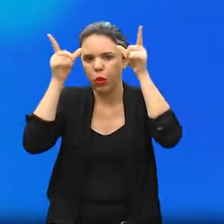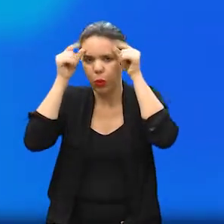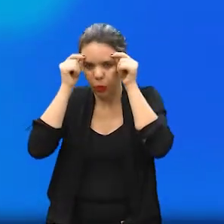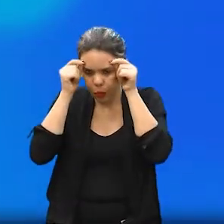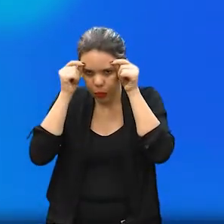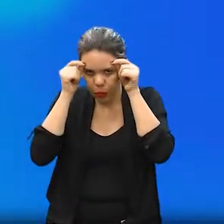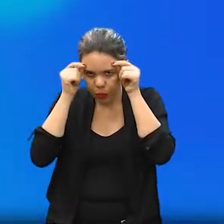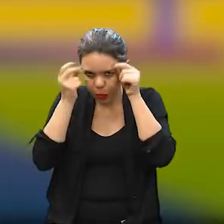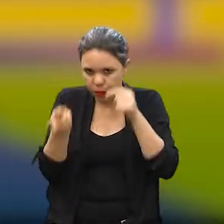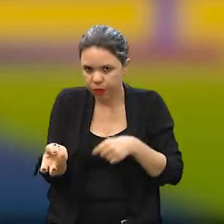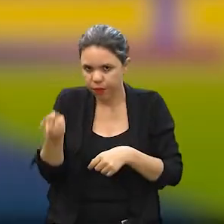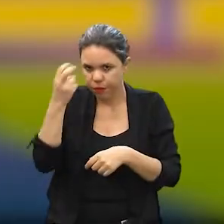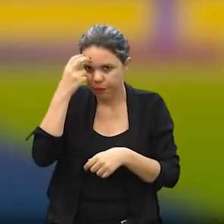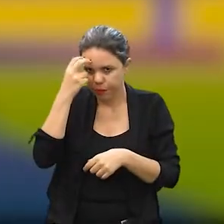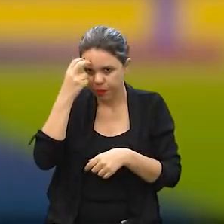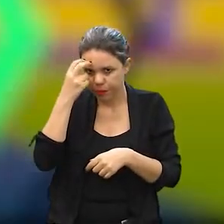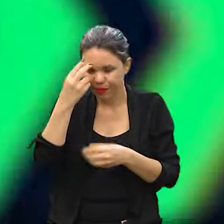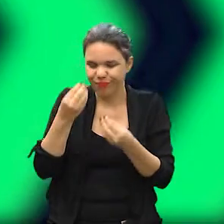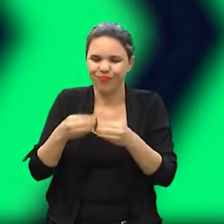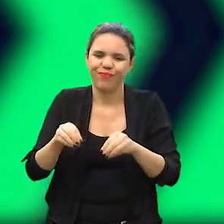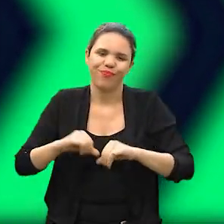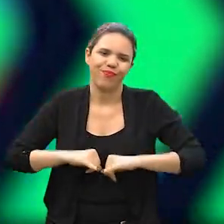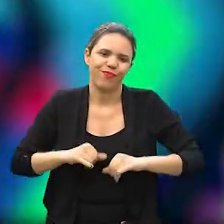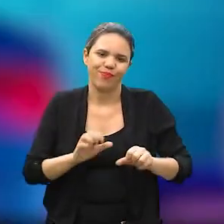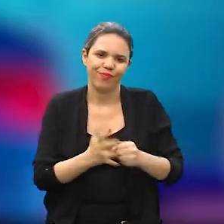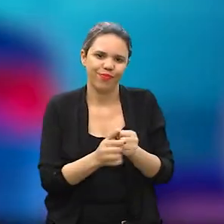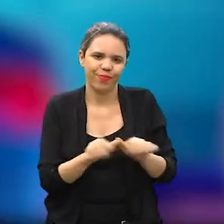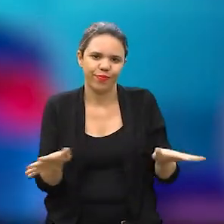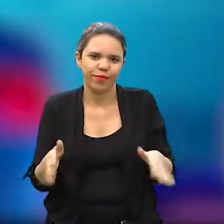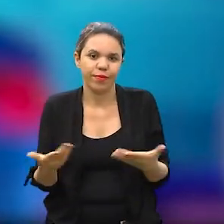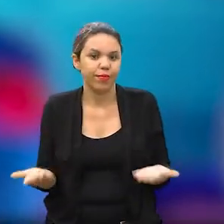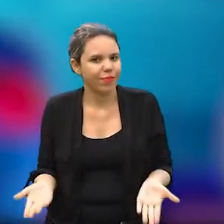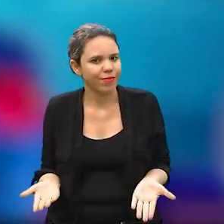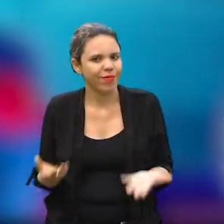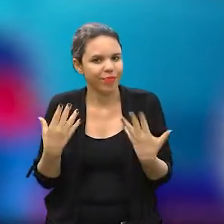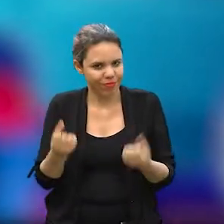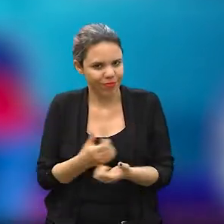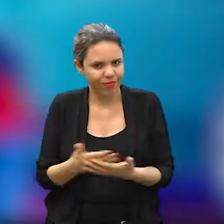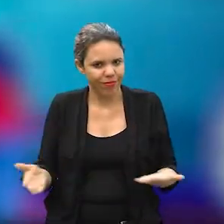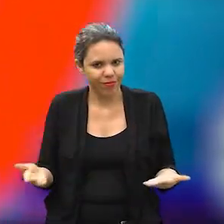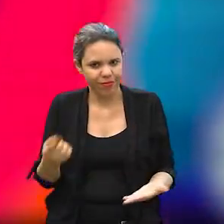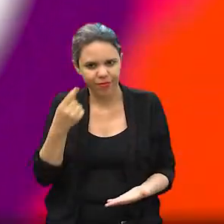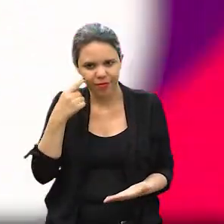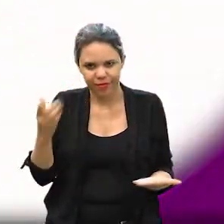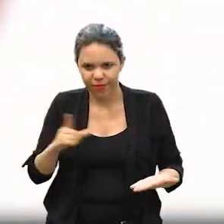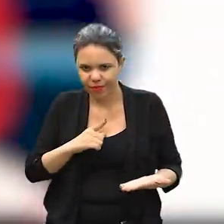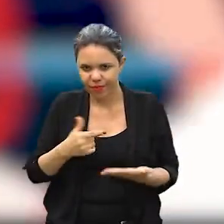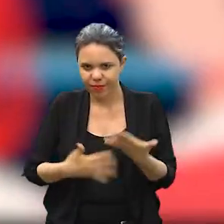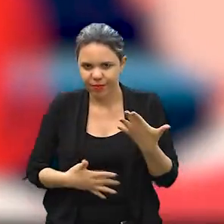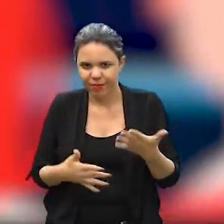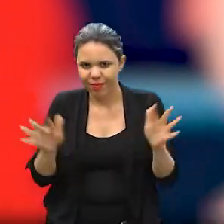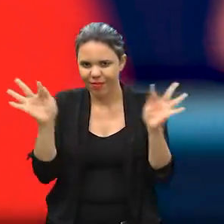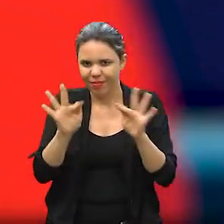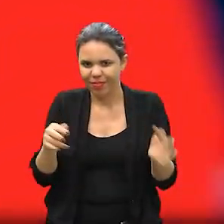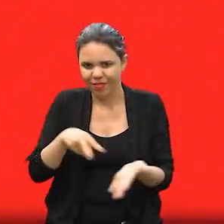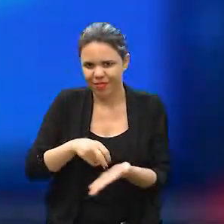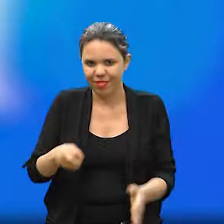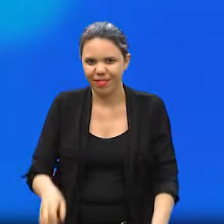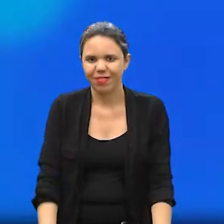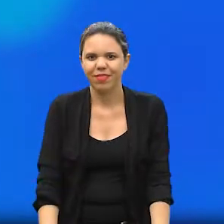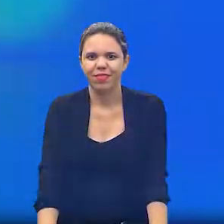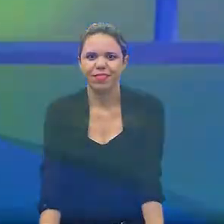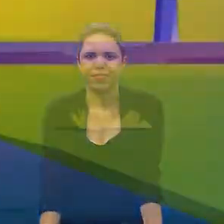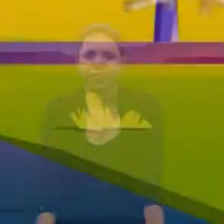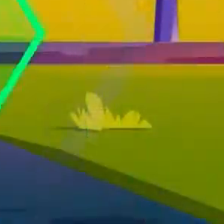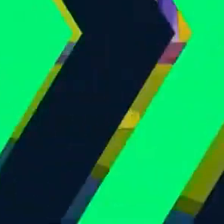para o setor cultural tão prejudicado pela pandemia. Então bora começar, né? Porque hoje eu tô feliz. Roda a vinheta